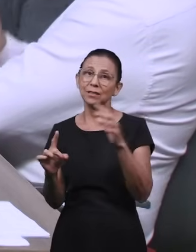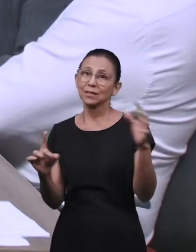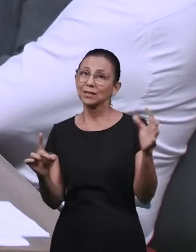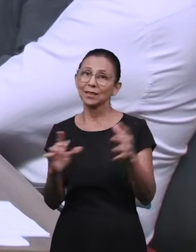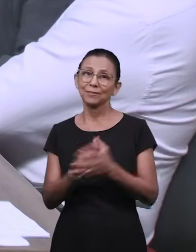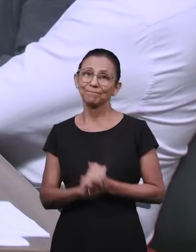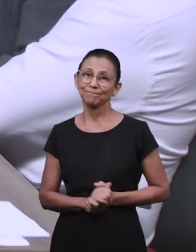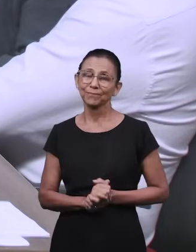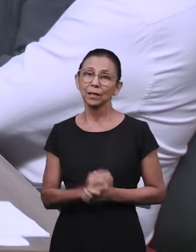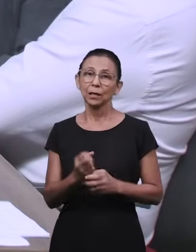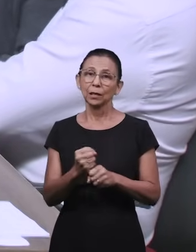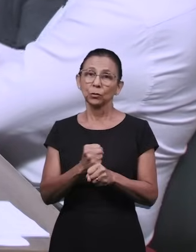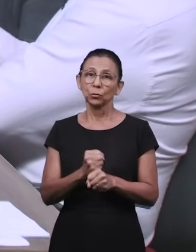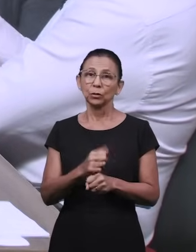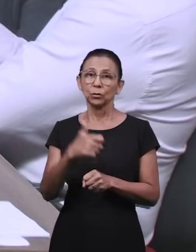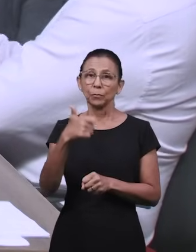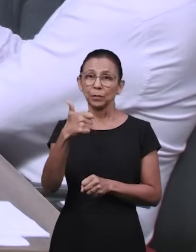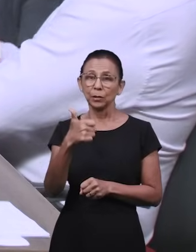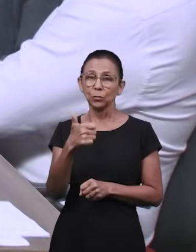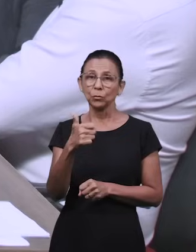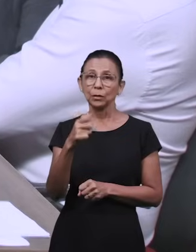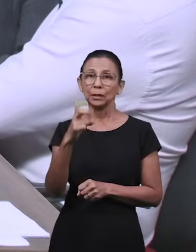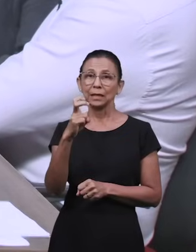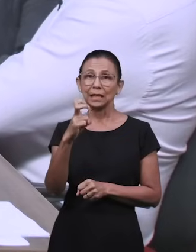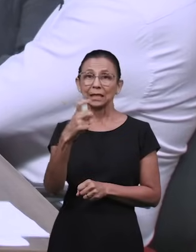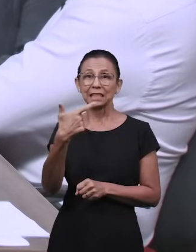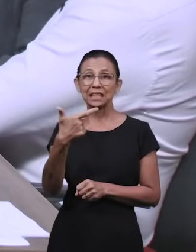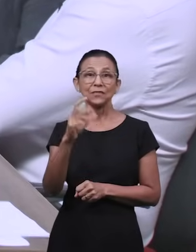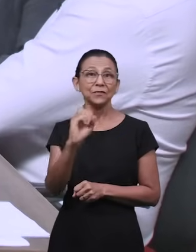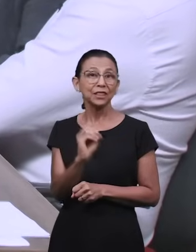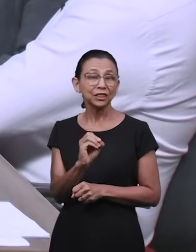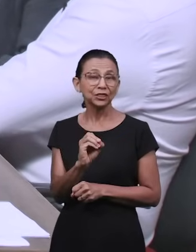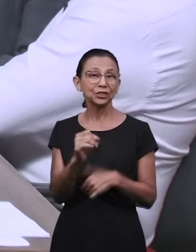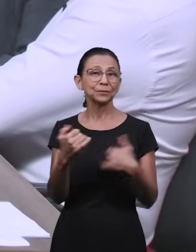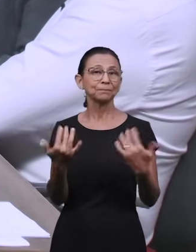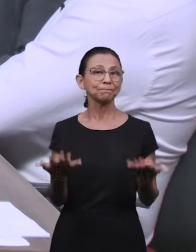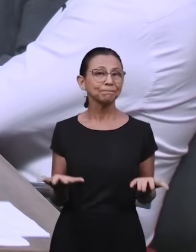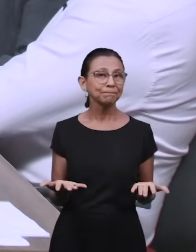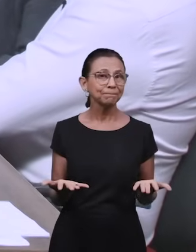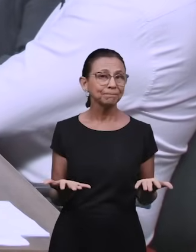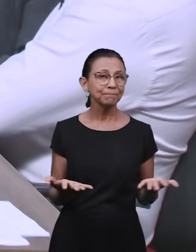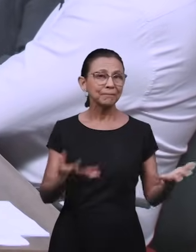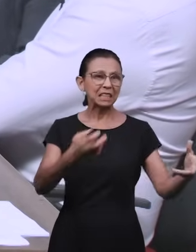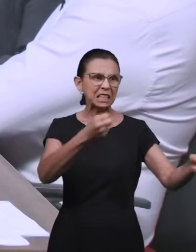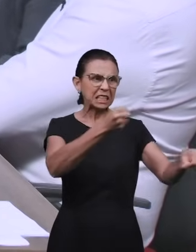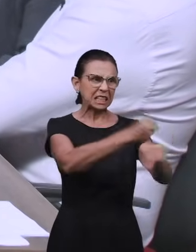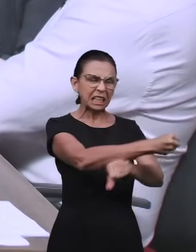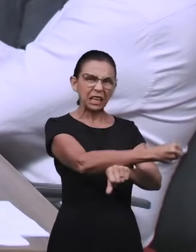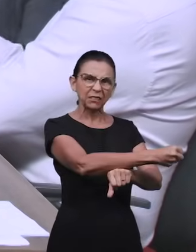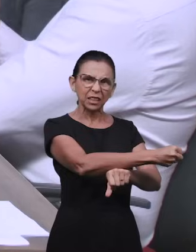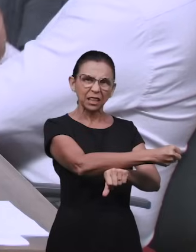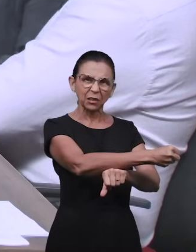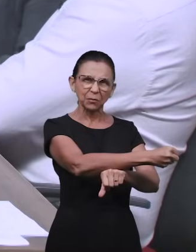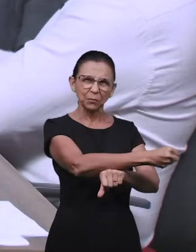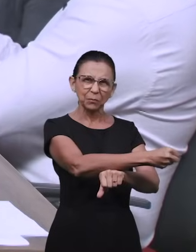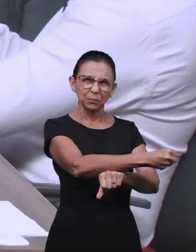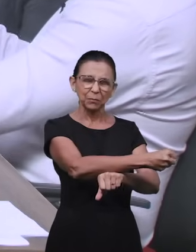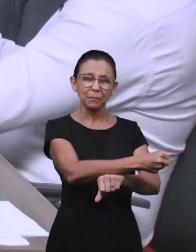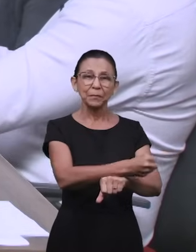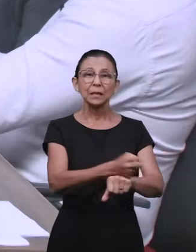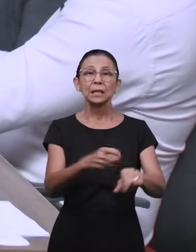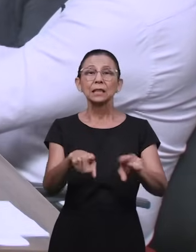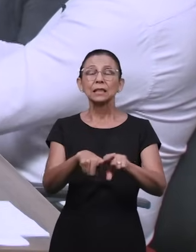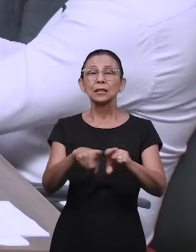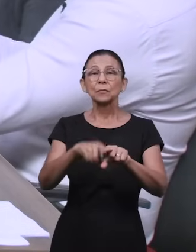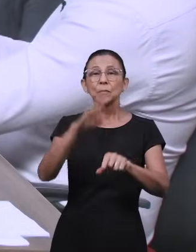de 1520, mas também a escravidão da vontade, a introdução à Epístola aos Romanos,